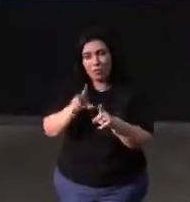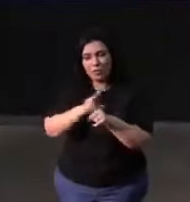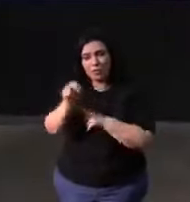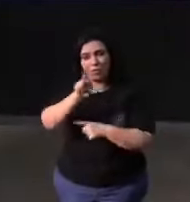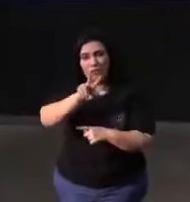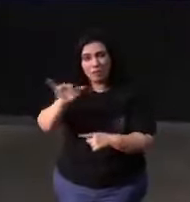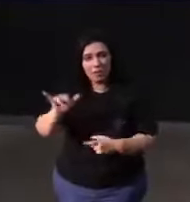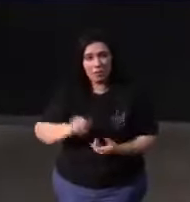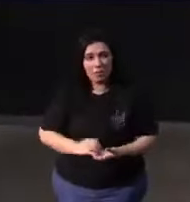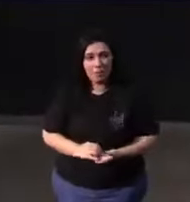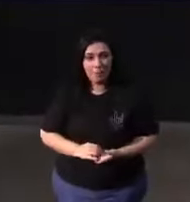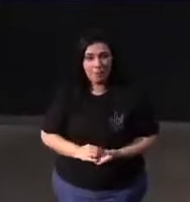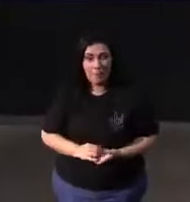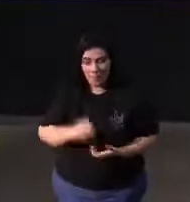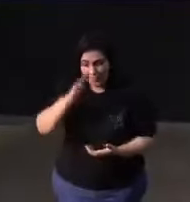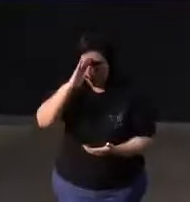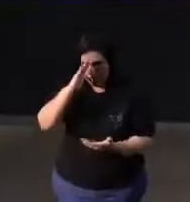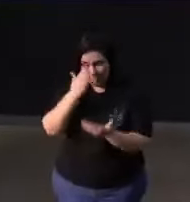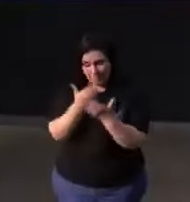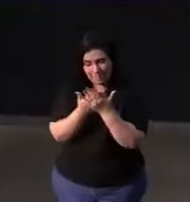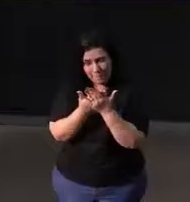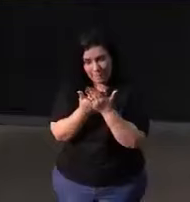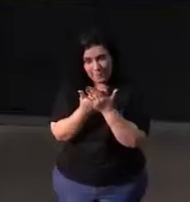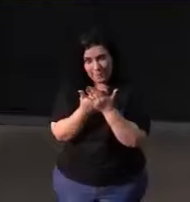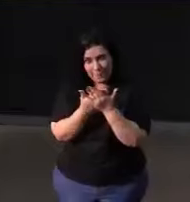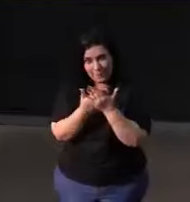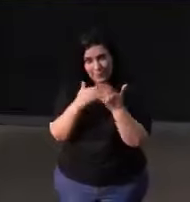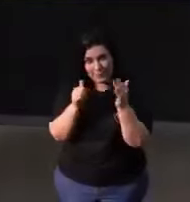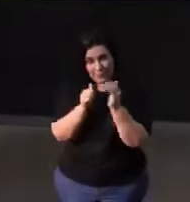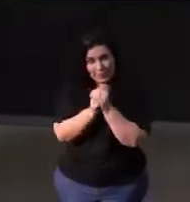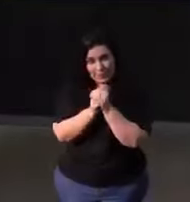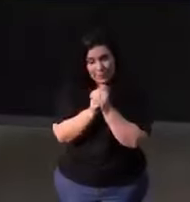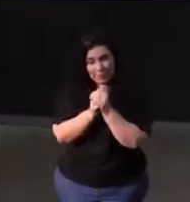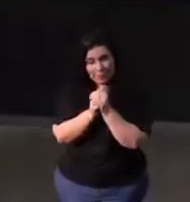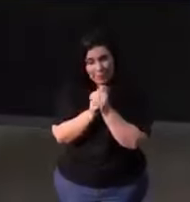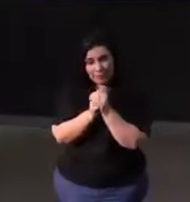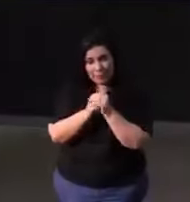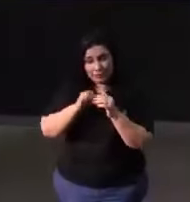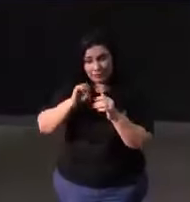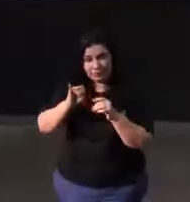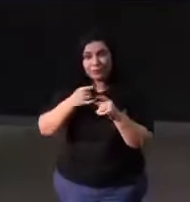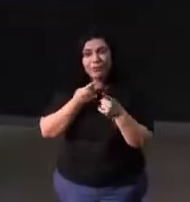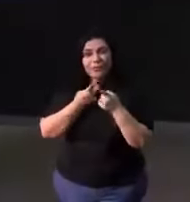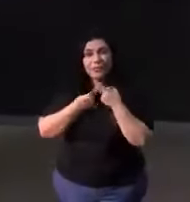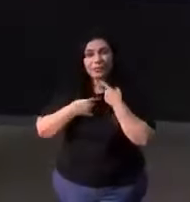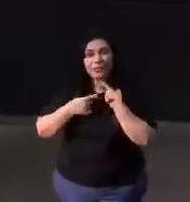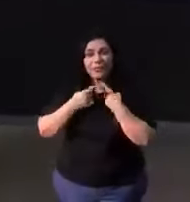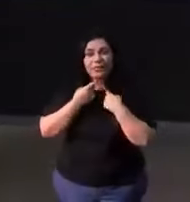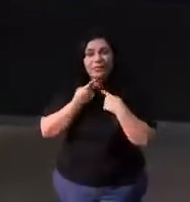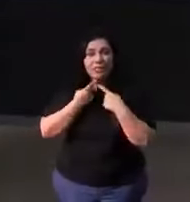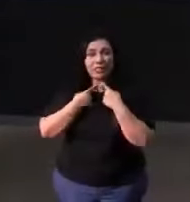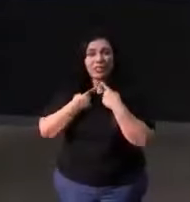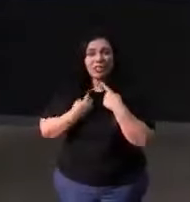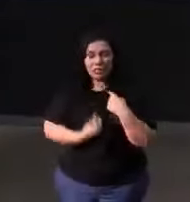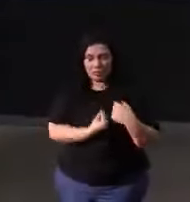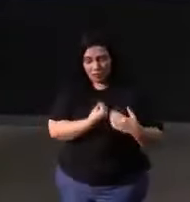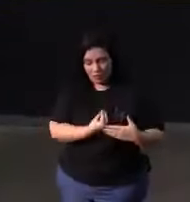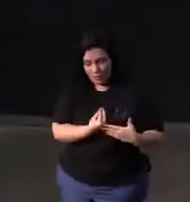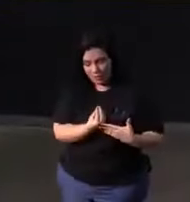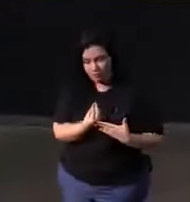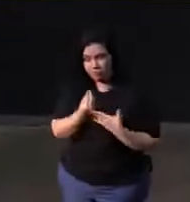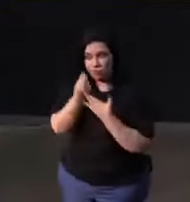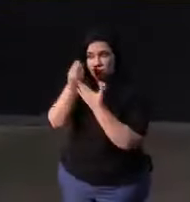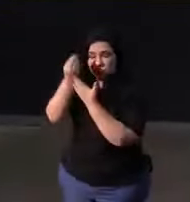também. Você crê nisso? Então, se você deseja entregar a sua vida para Jesus